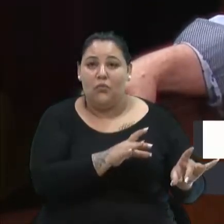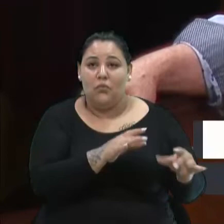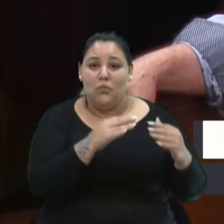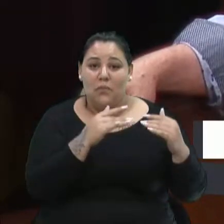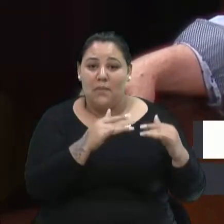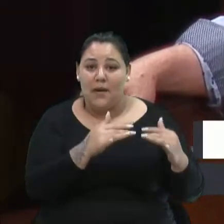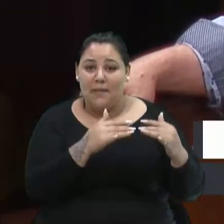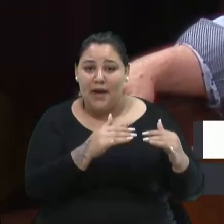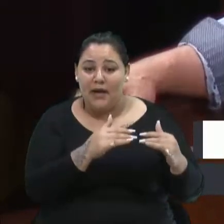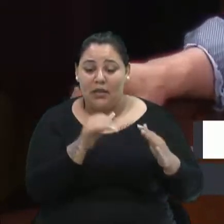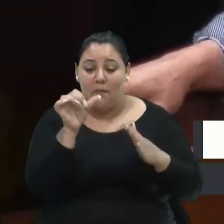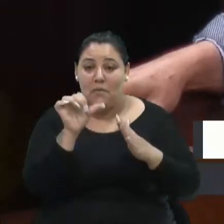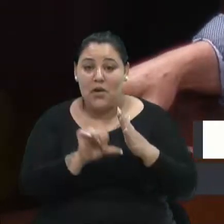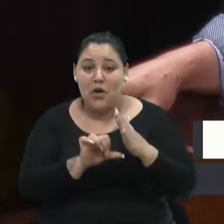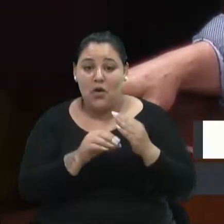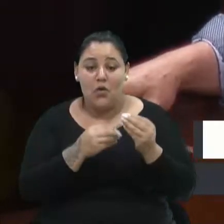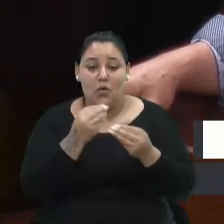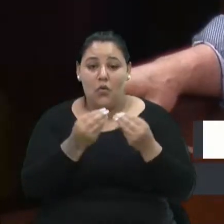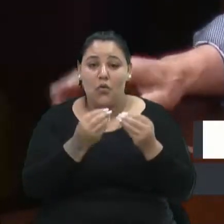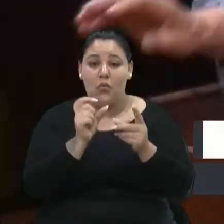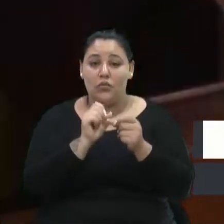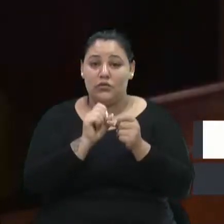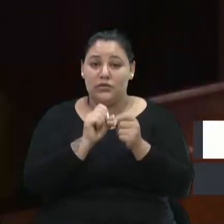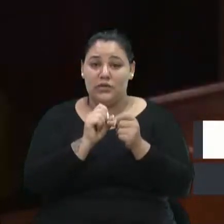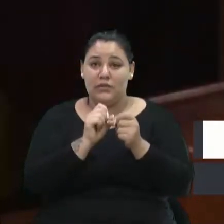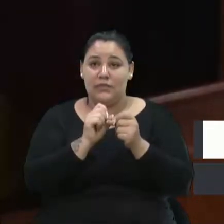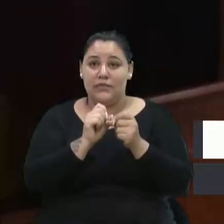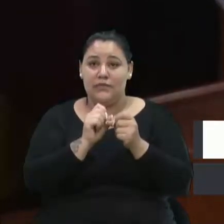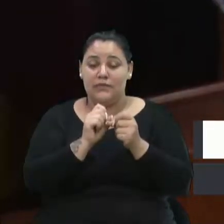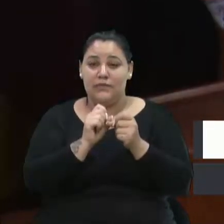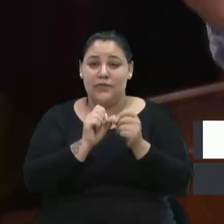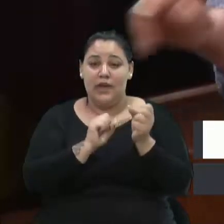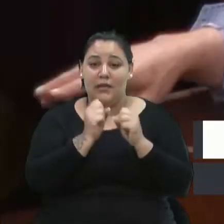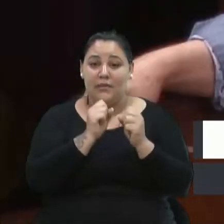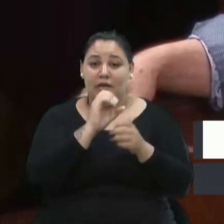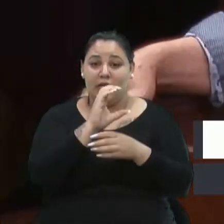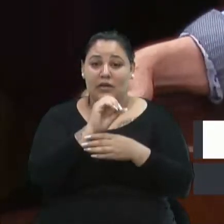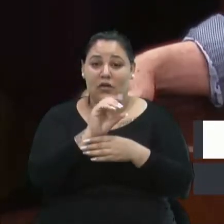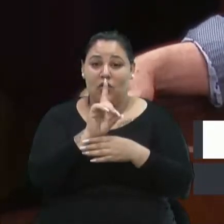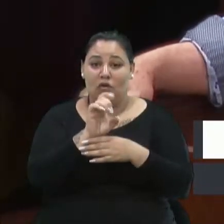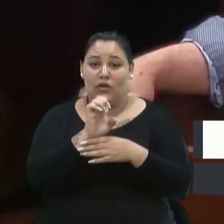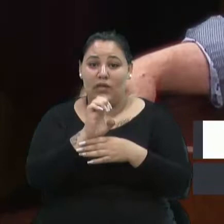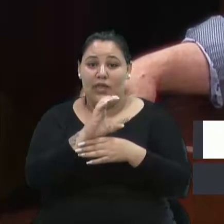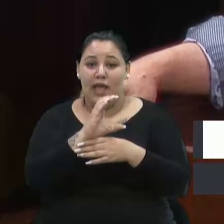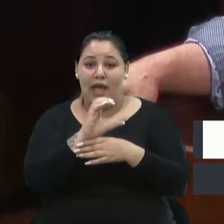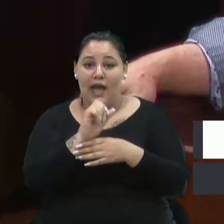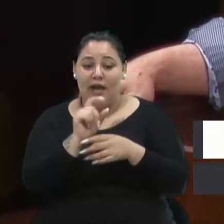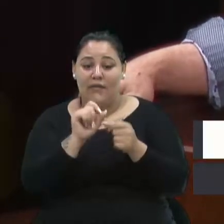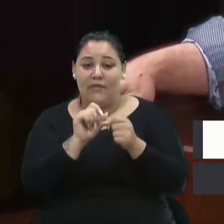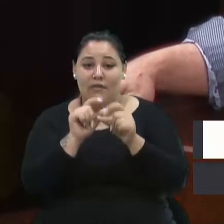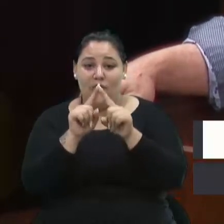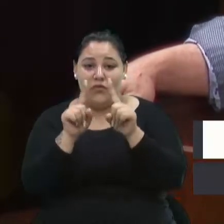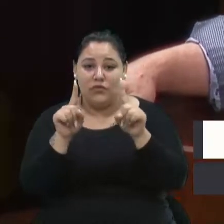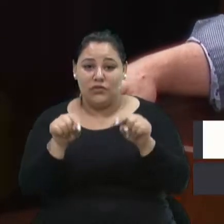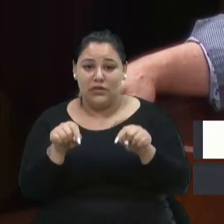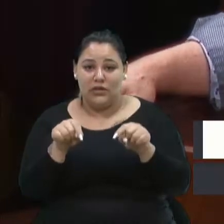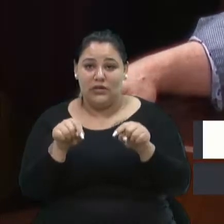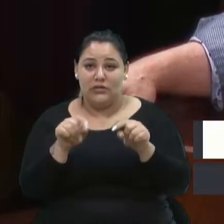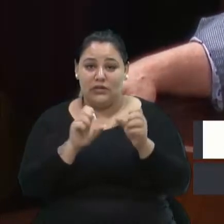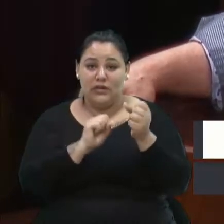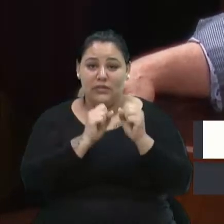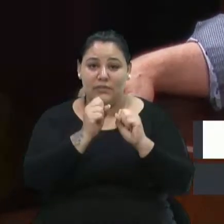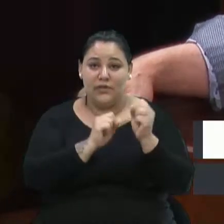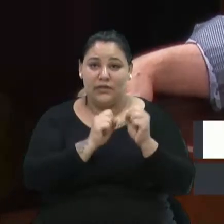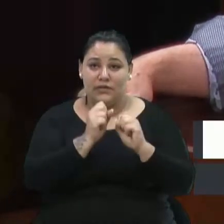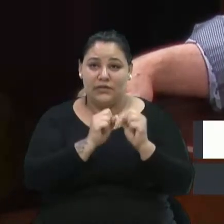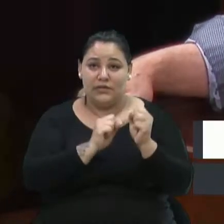atrás, o município moía, a Codeca colocava os funcionários e a empresa fornecia, era 3 em